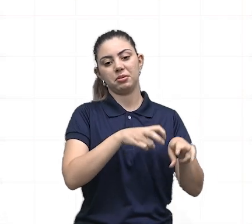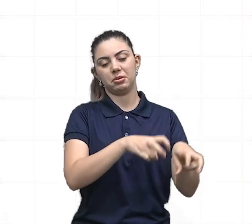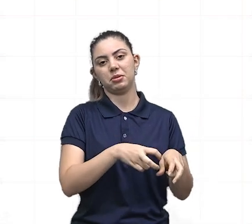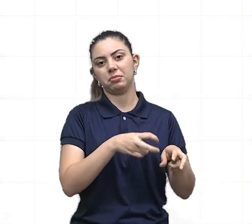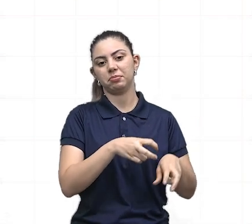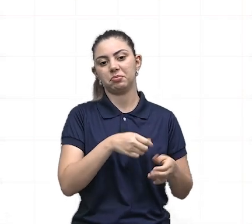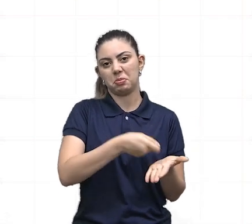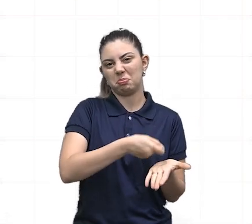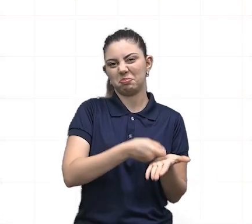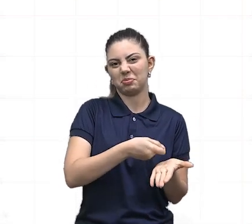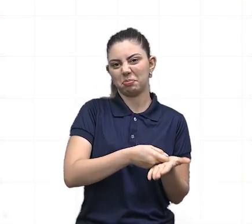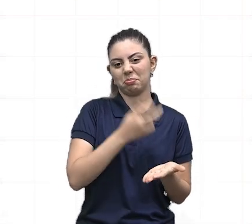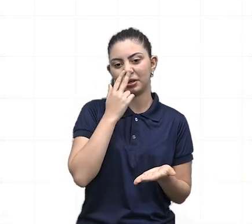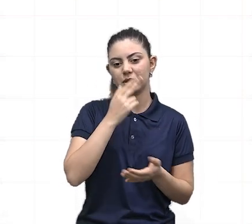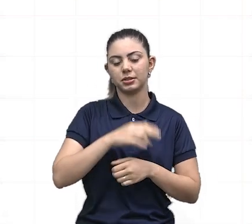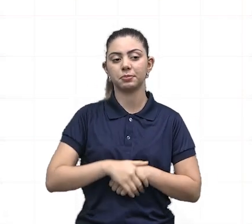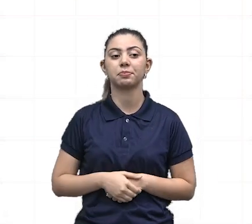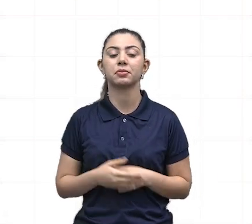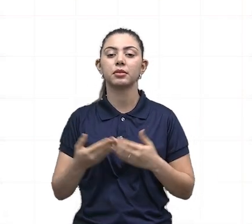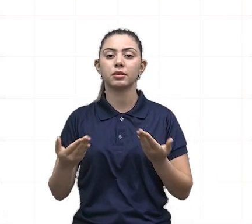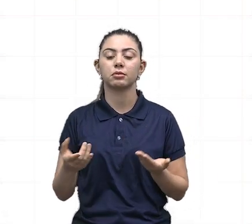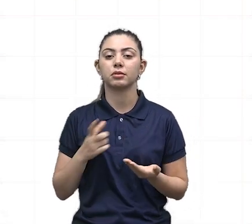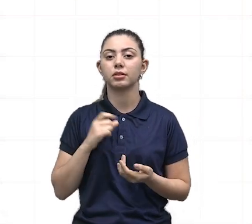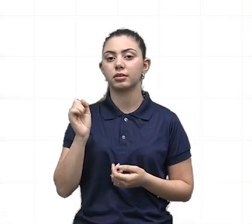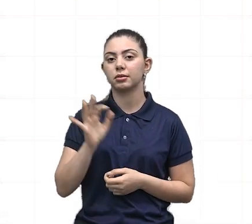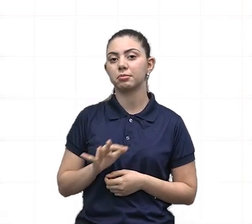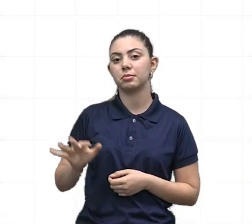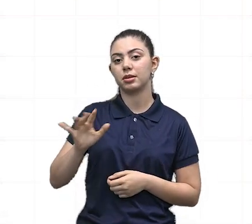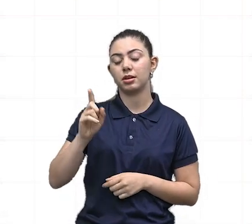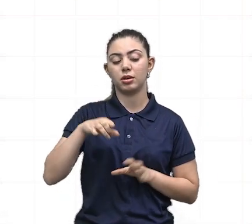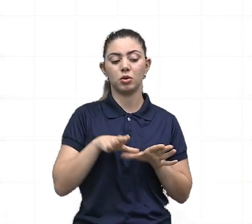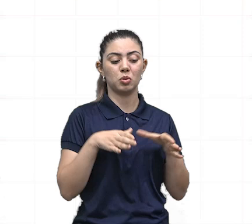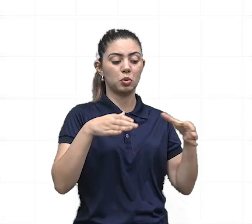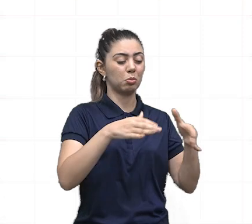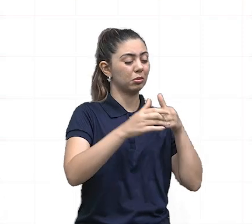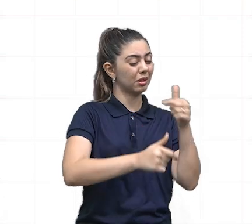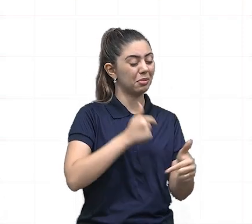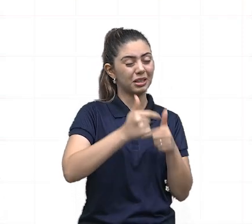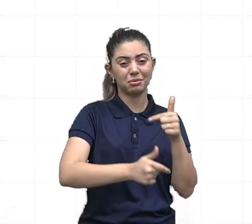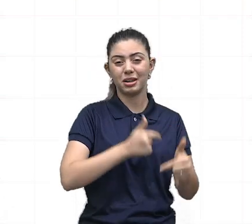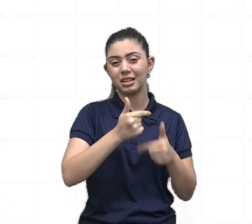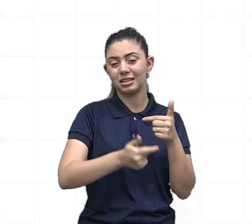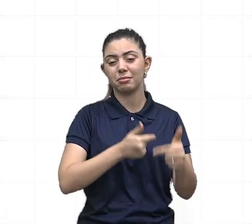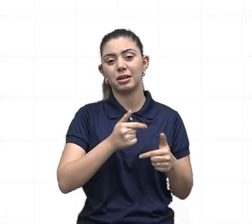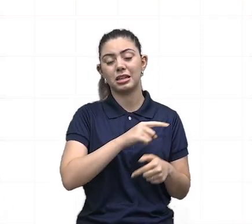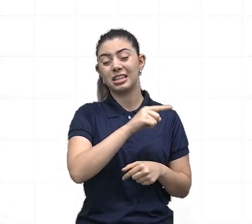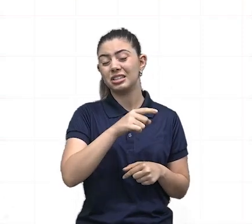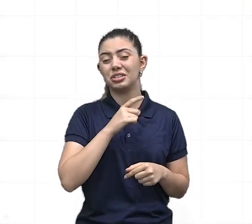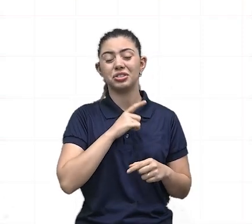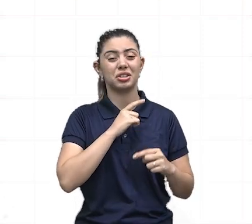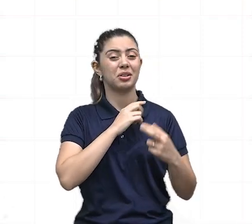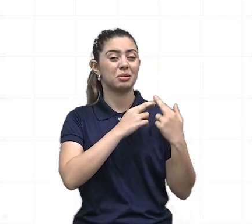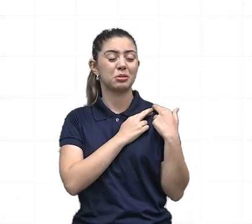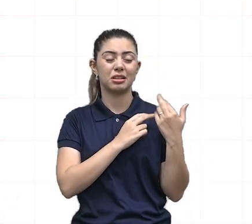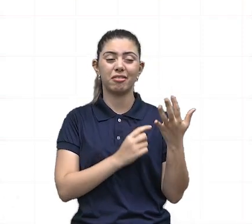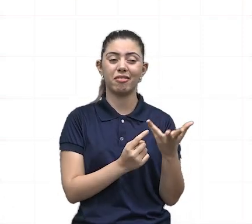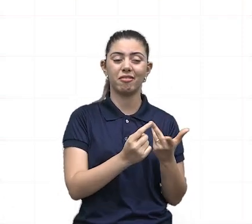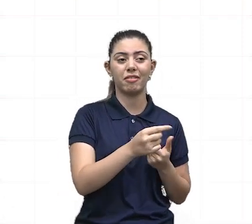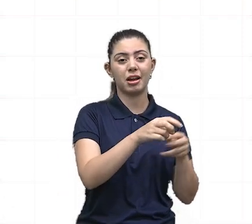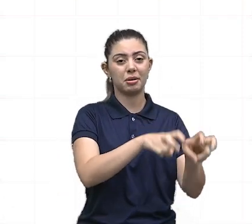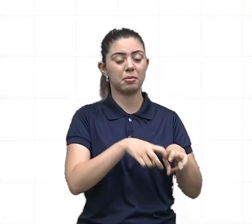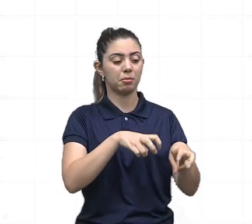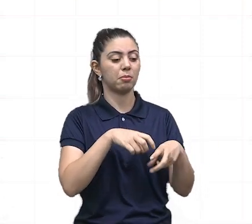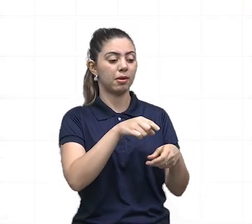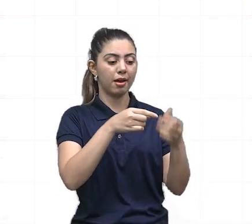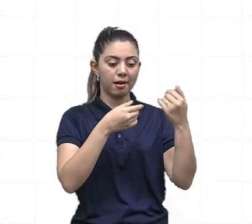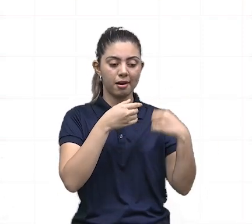ou servos, né, classe que mais trabalhava. Diversas eram as suas funções na agricultura, no